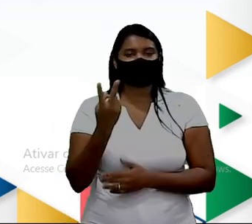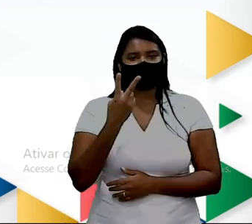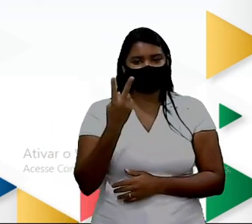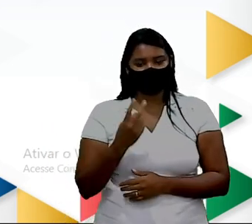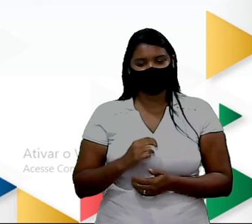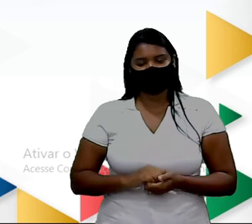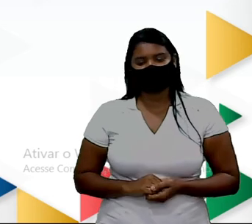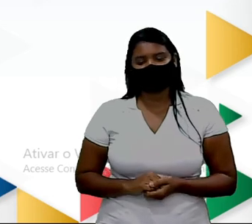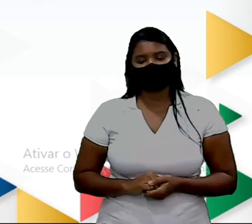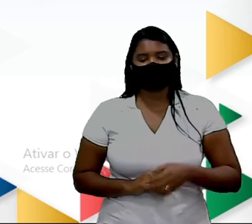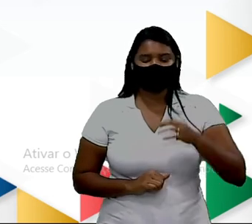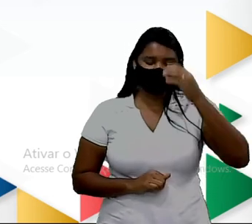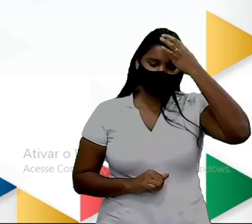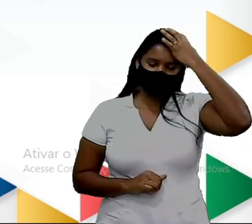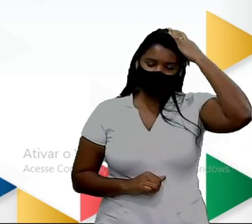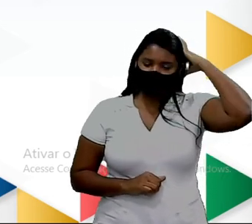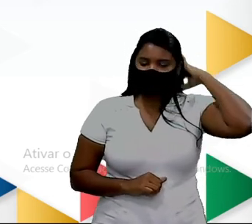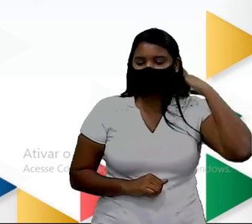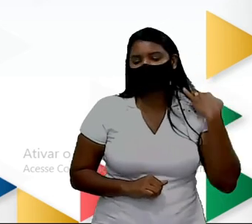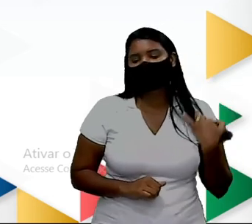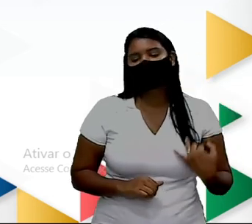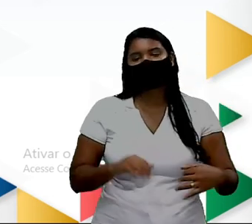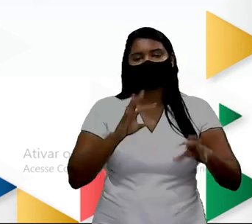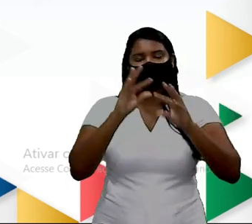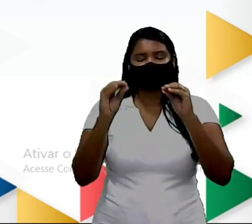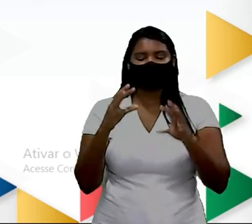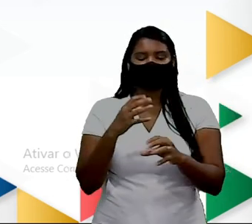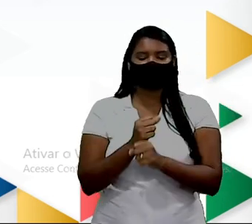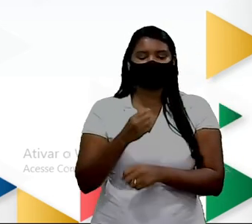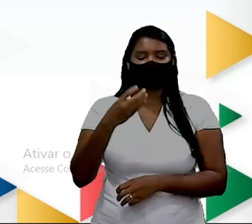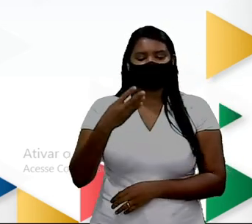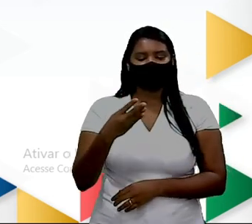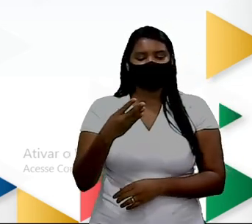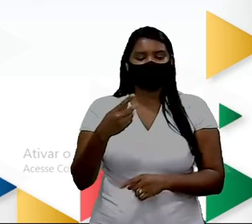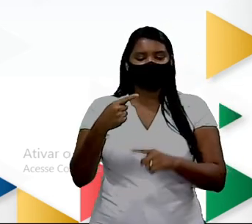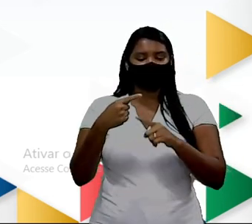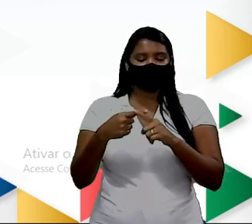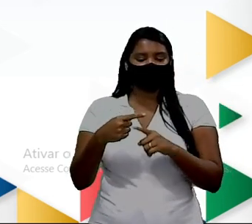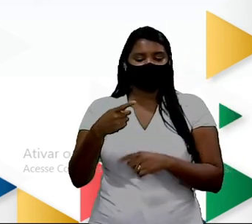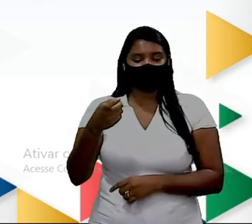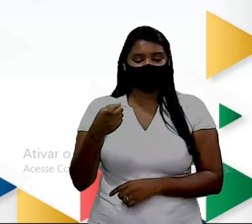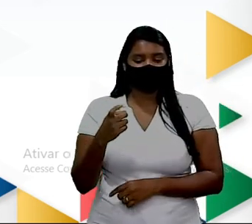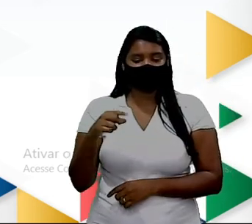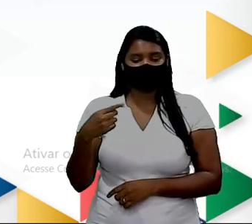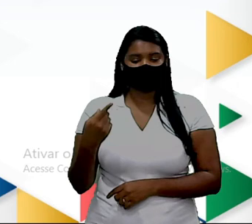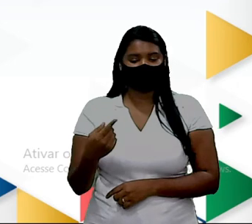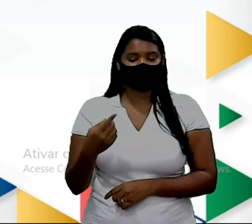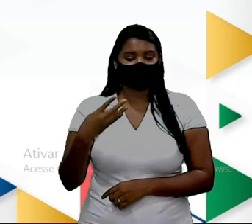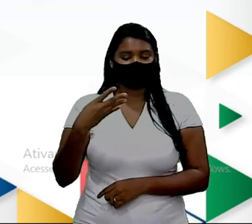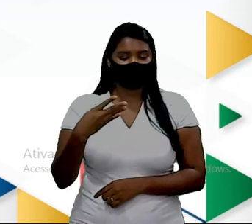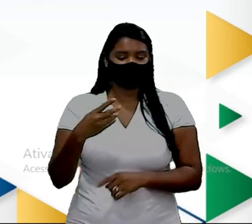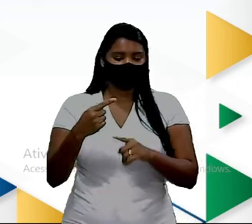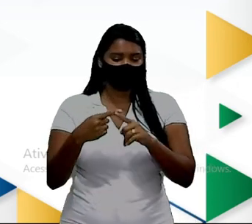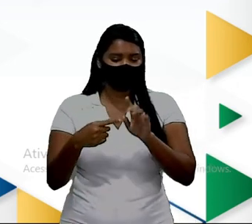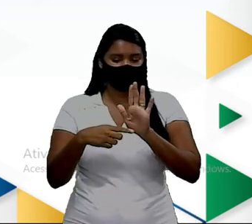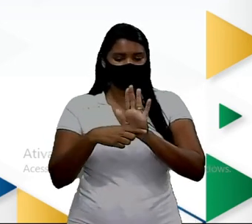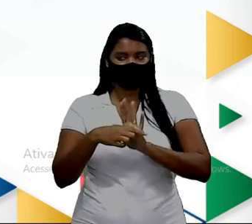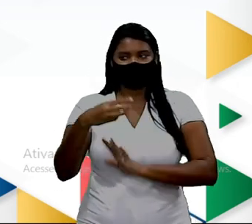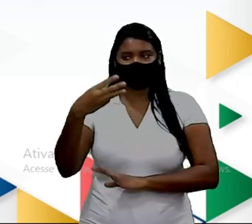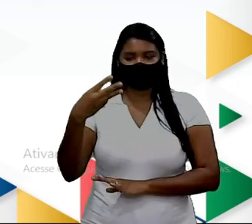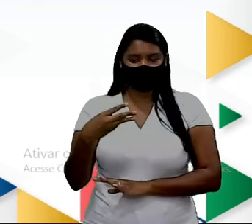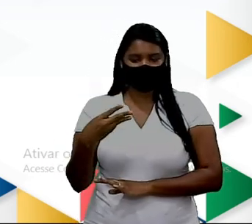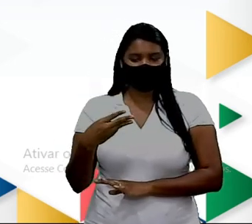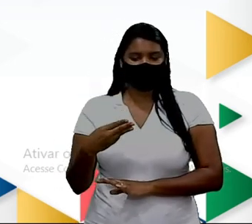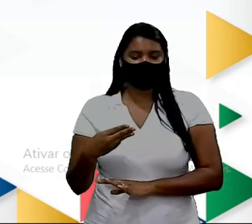bom? Distributiva, multiplicar 4 vezes x, depois 4 vezes menos 3. 4x